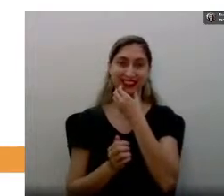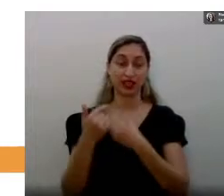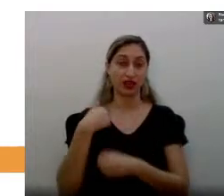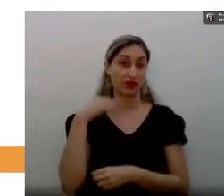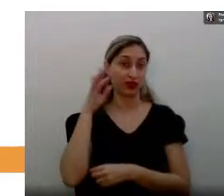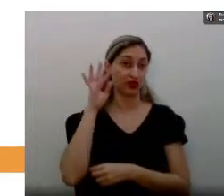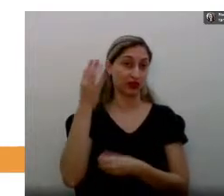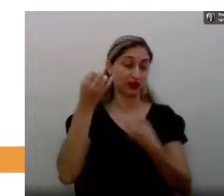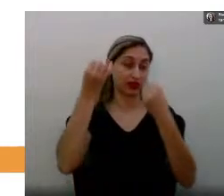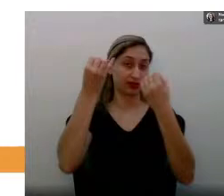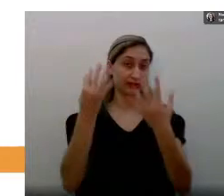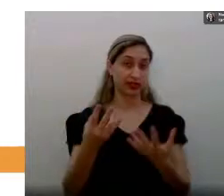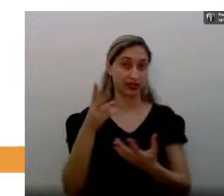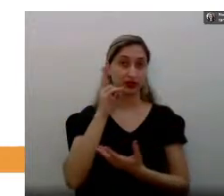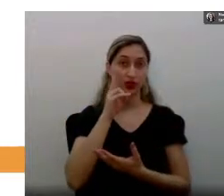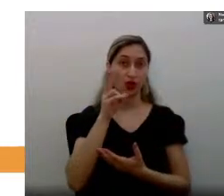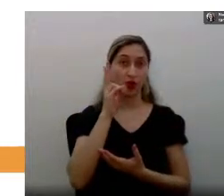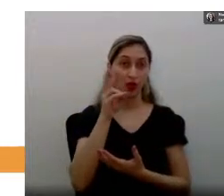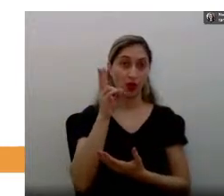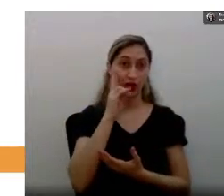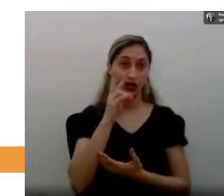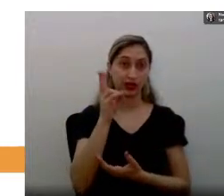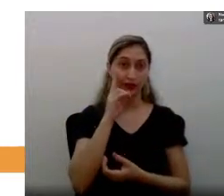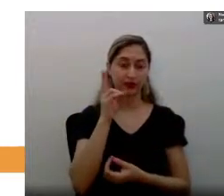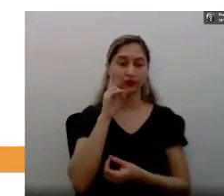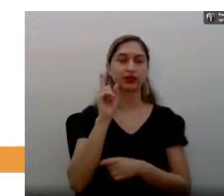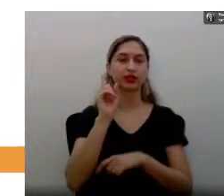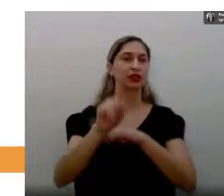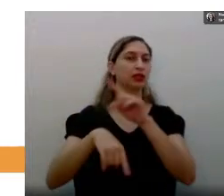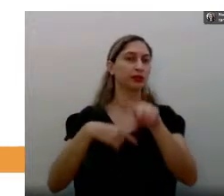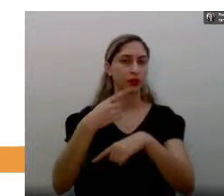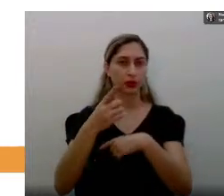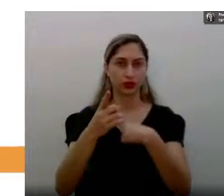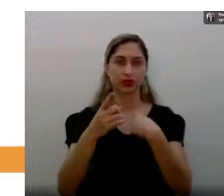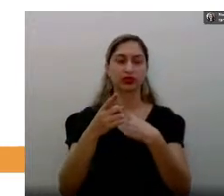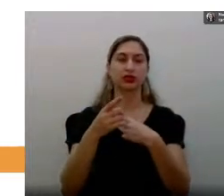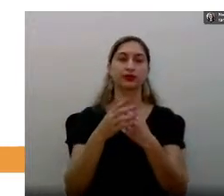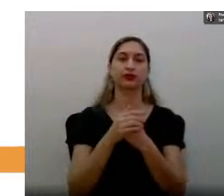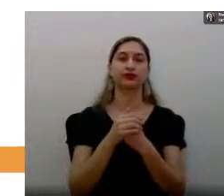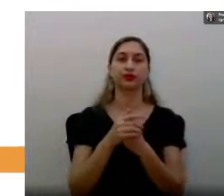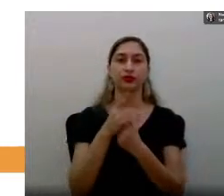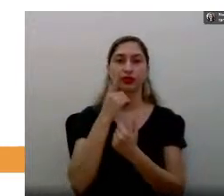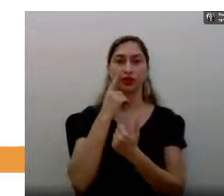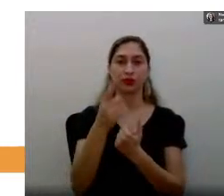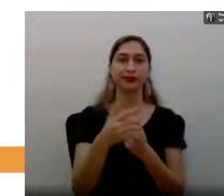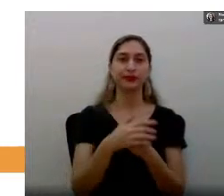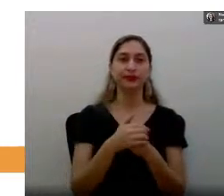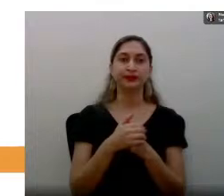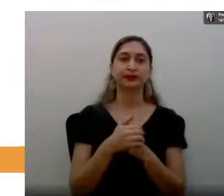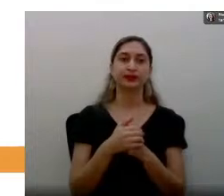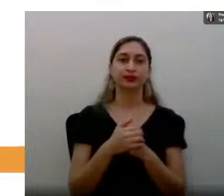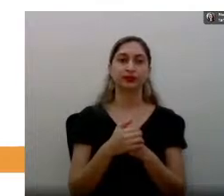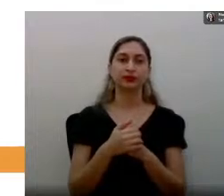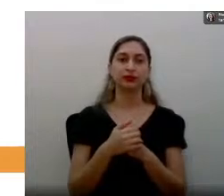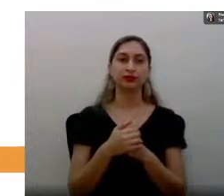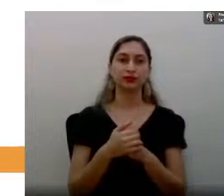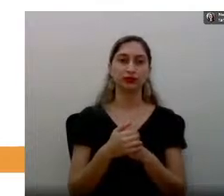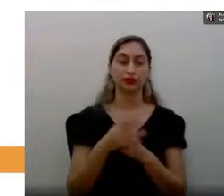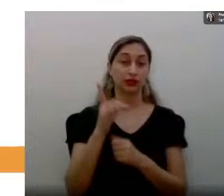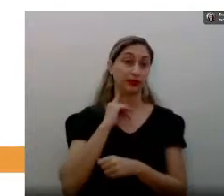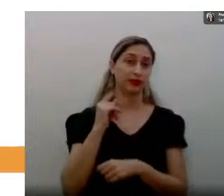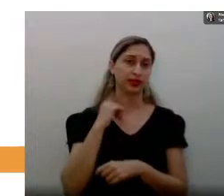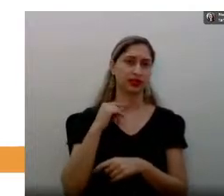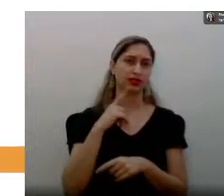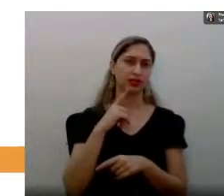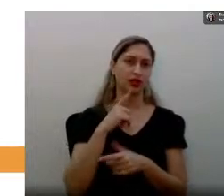história porque ele pular ela alguns anos para frente só precisa saber a gente tem algum Observe alguns observatórios aqui em Minas